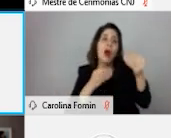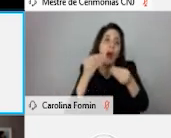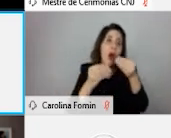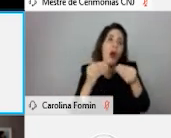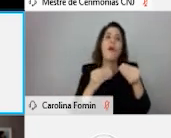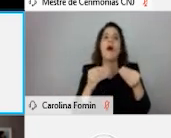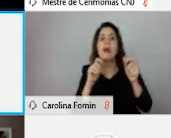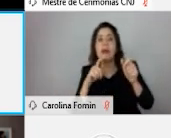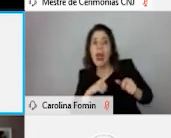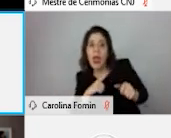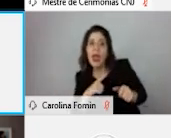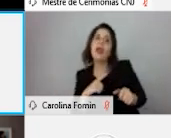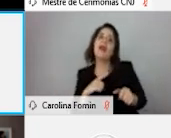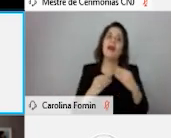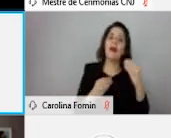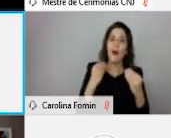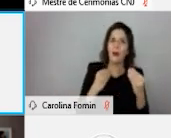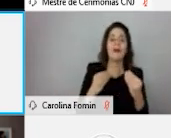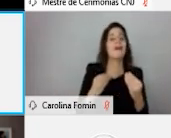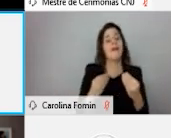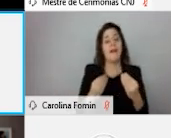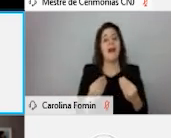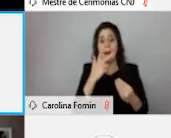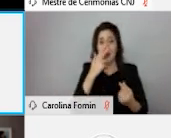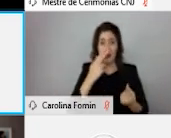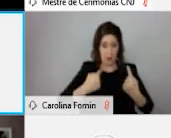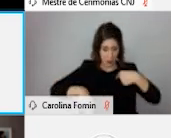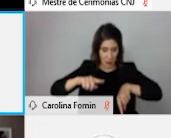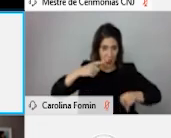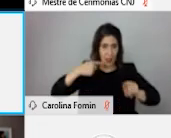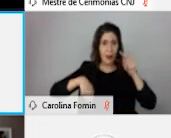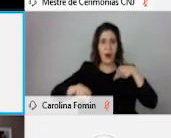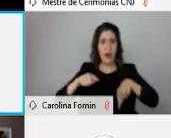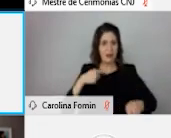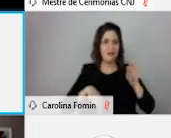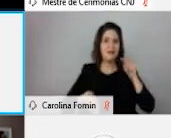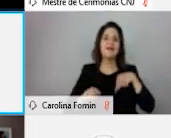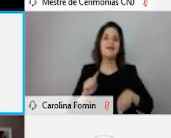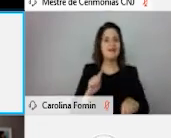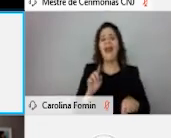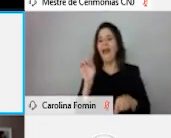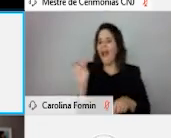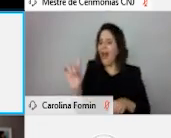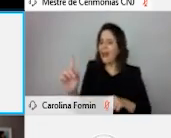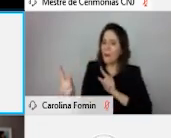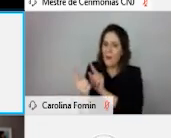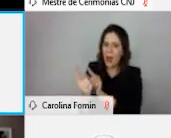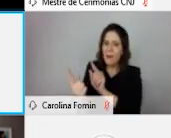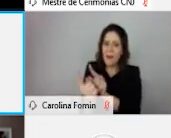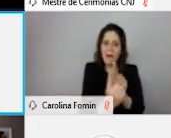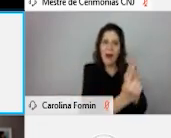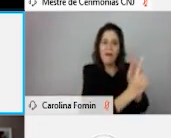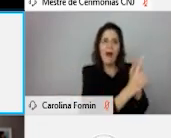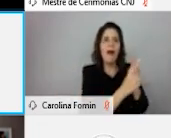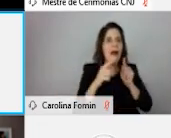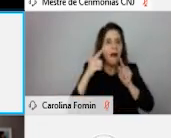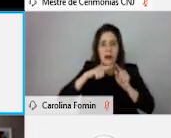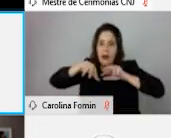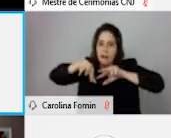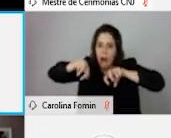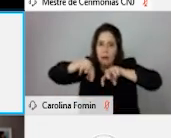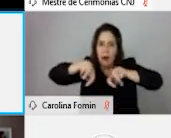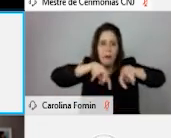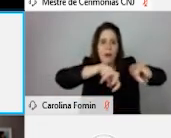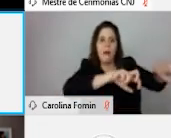muito perto do metabolismo, tudo que eu disse sobre omics, para cada paciente de uma maneira muito direta. Isso faz com que esses devices